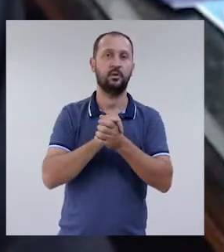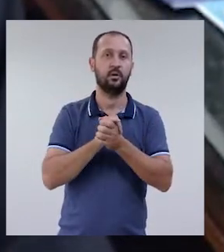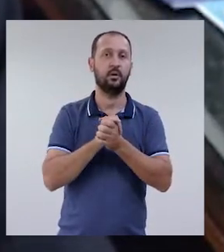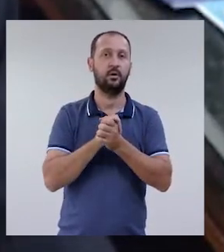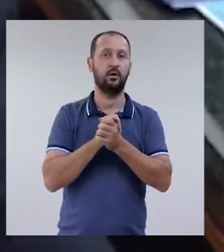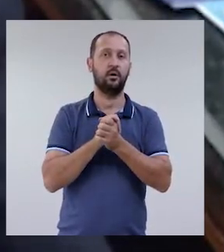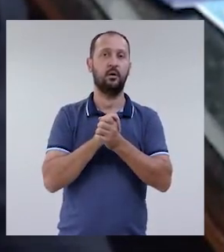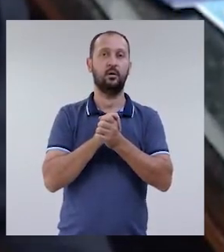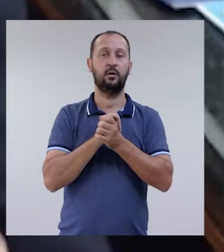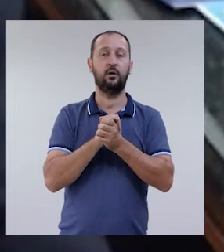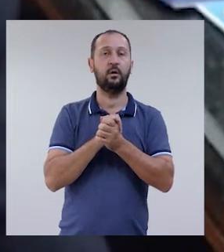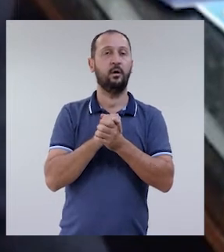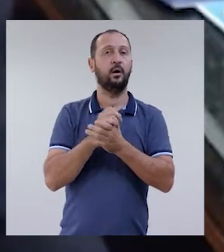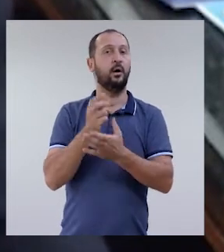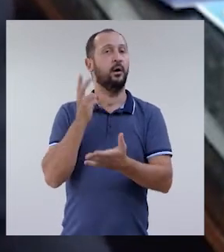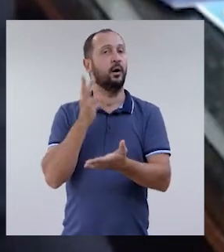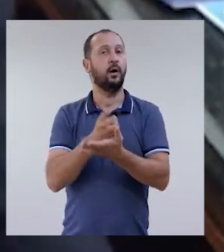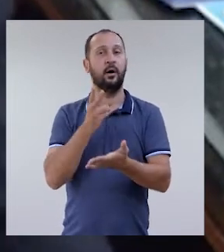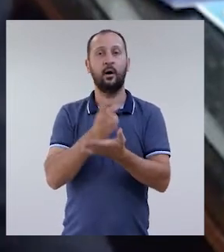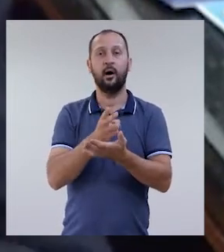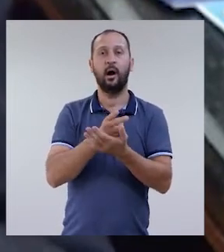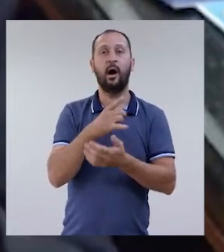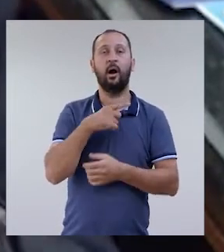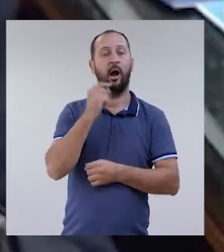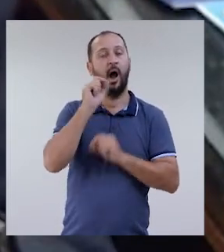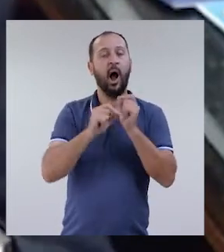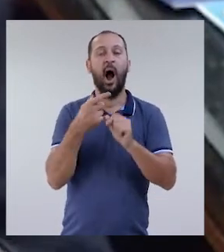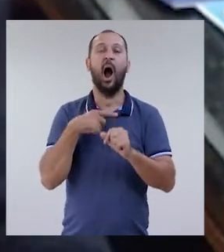retorno. Sempre tivemos